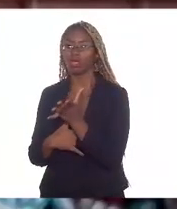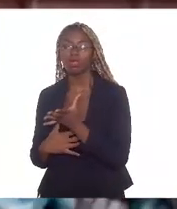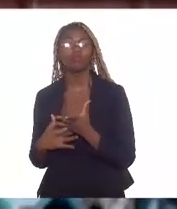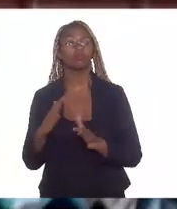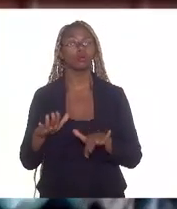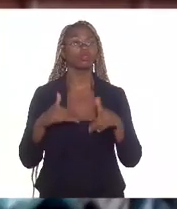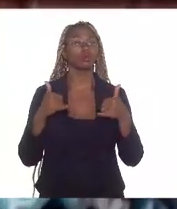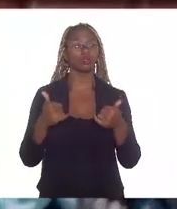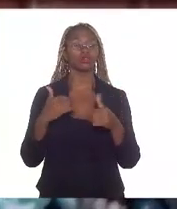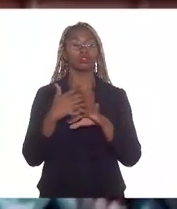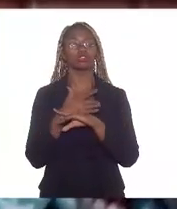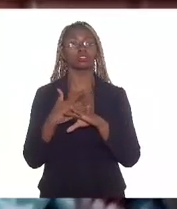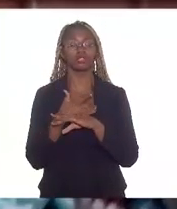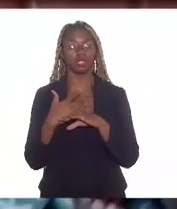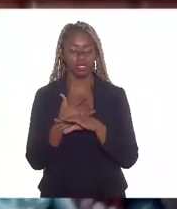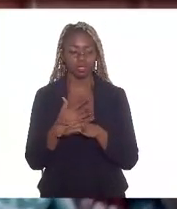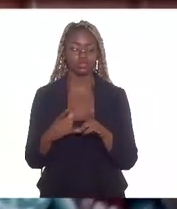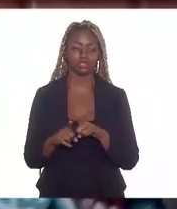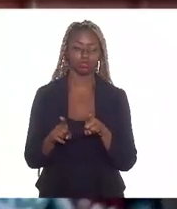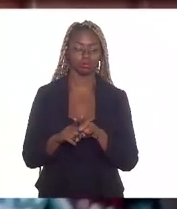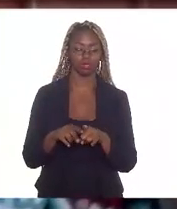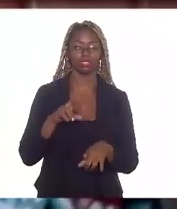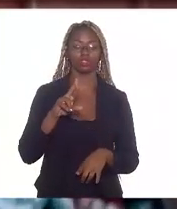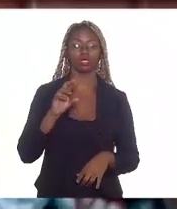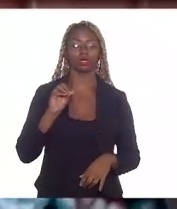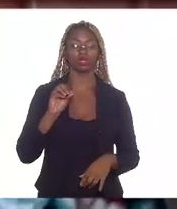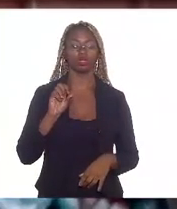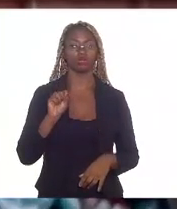enfim, a Rose Companhes,